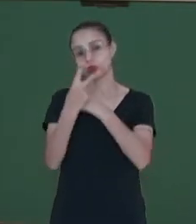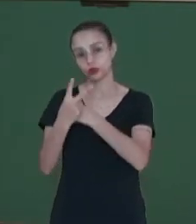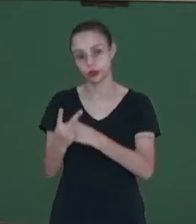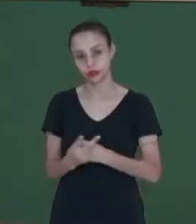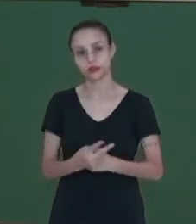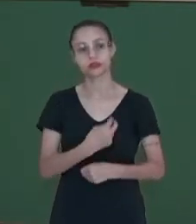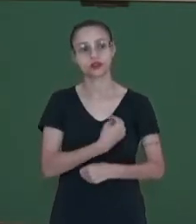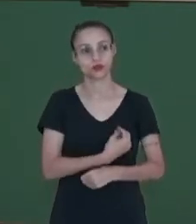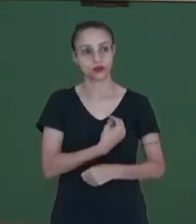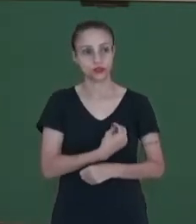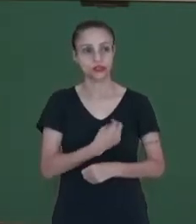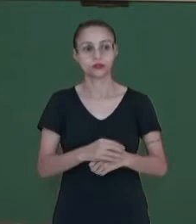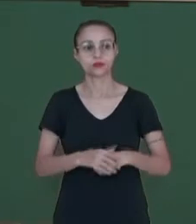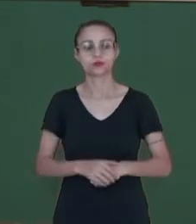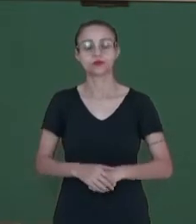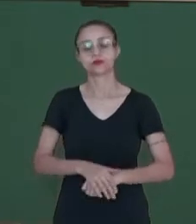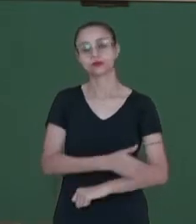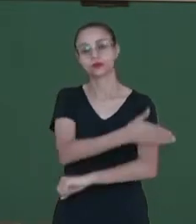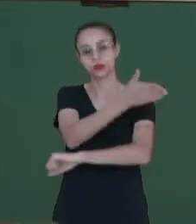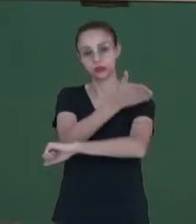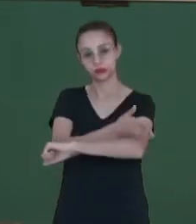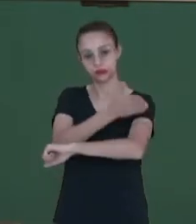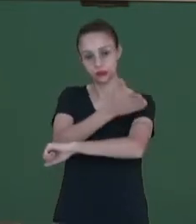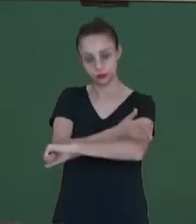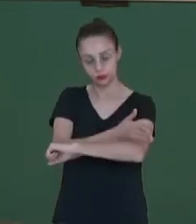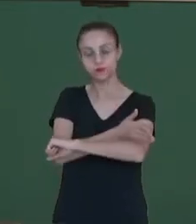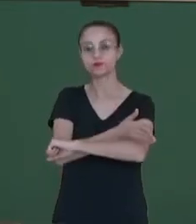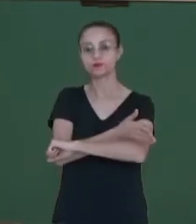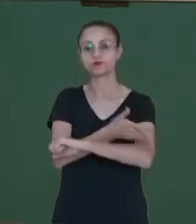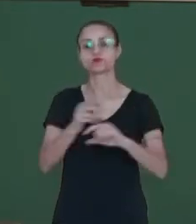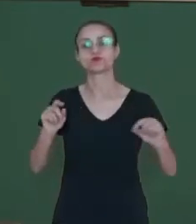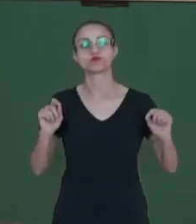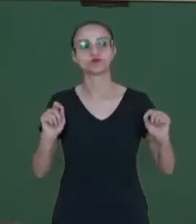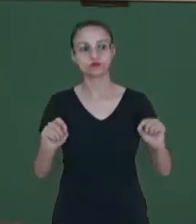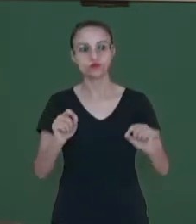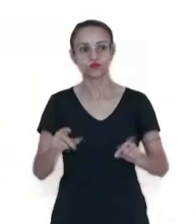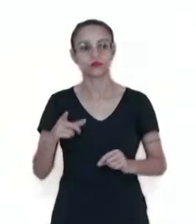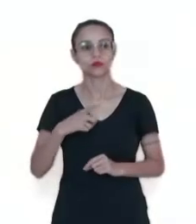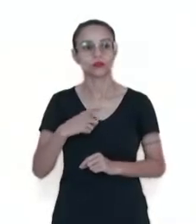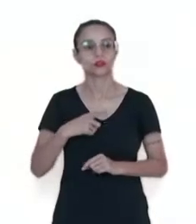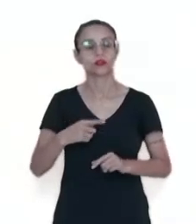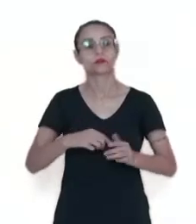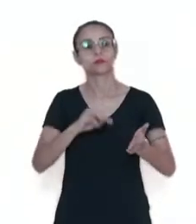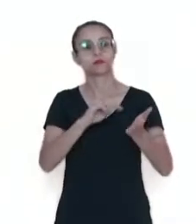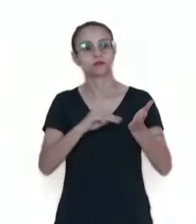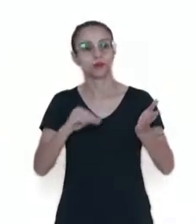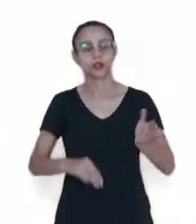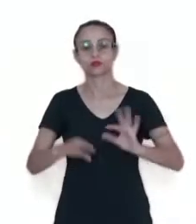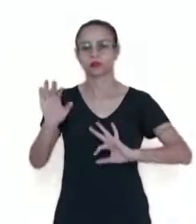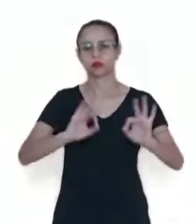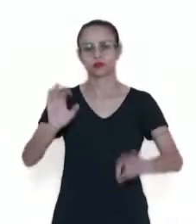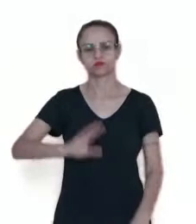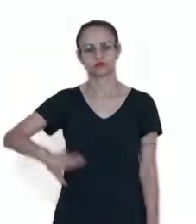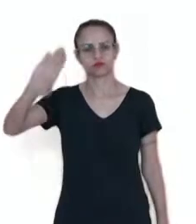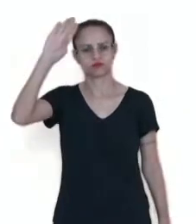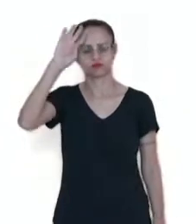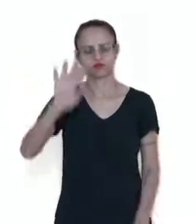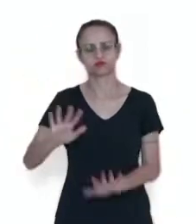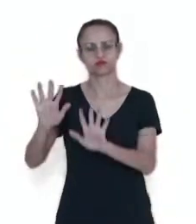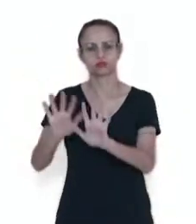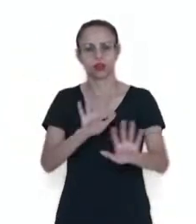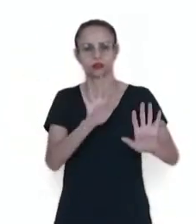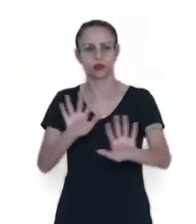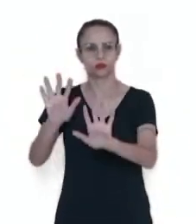de sobrevivência. Aí veio a Idade Média. Era o meta, a preparação de soldados. Então, na Idade Média,